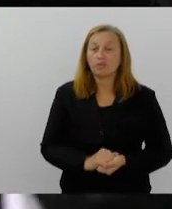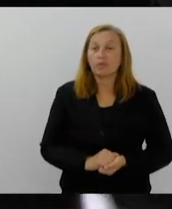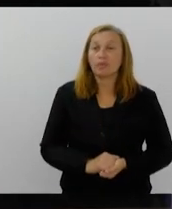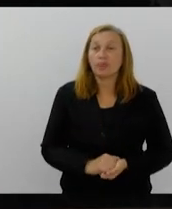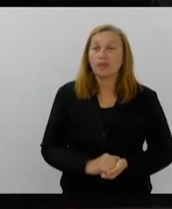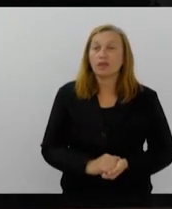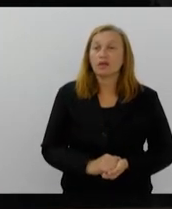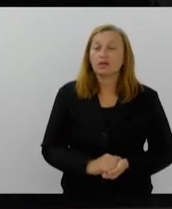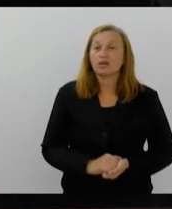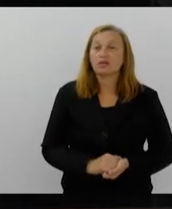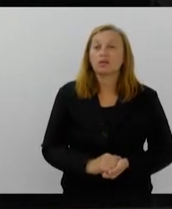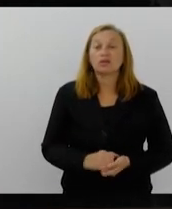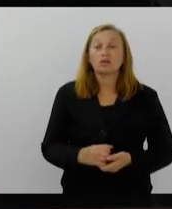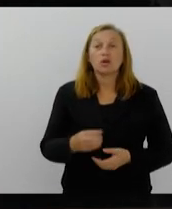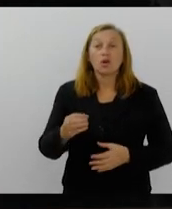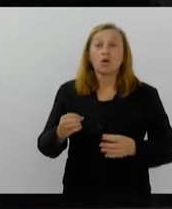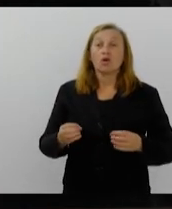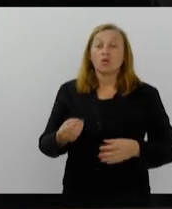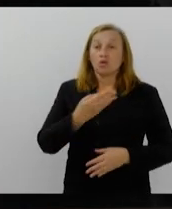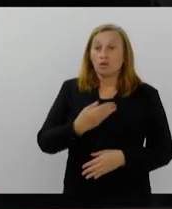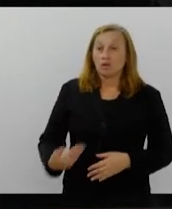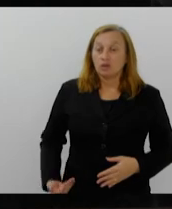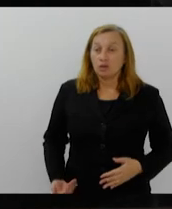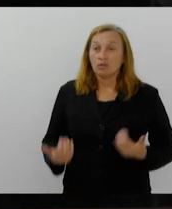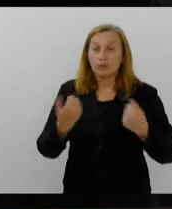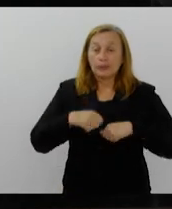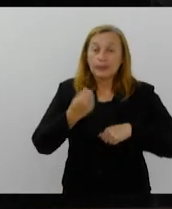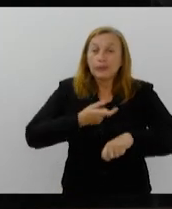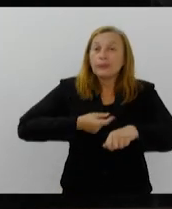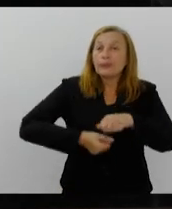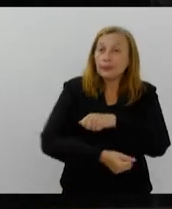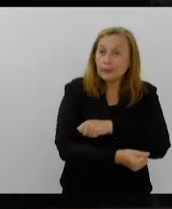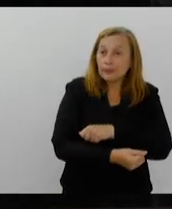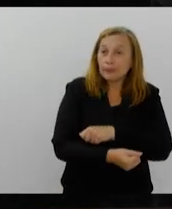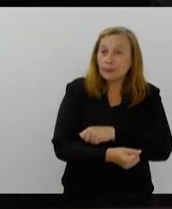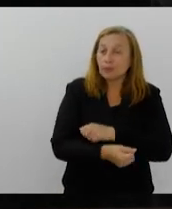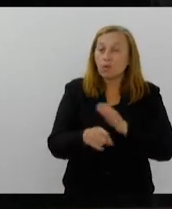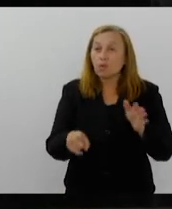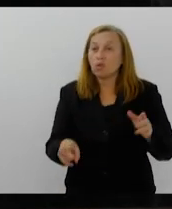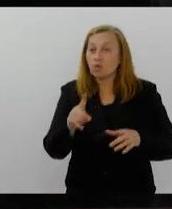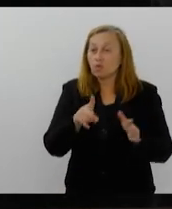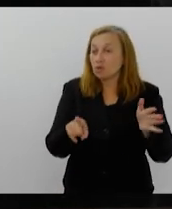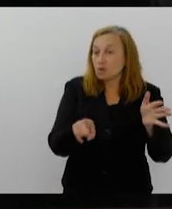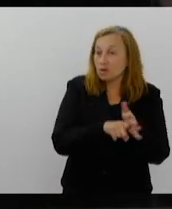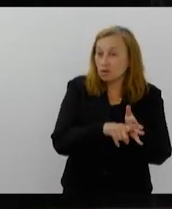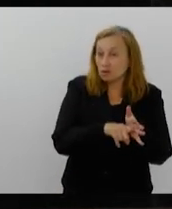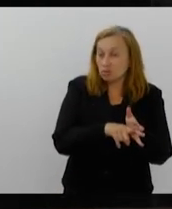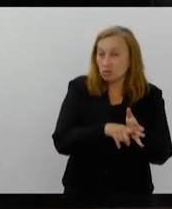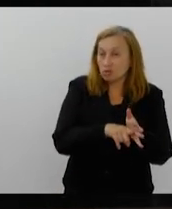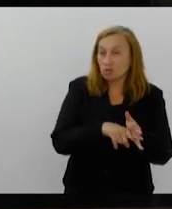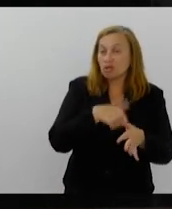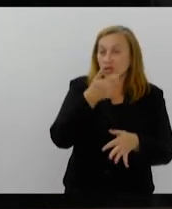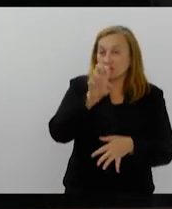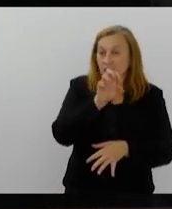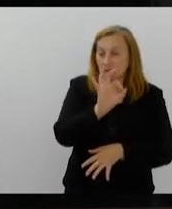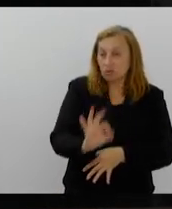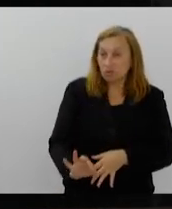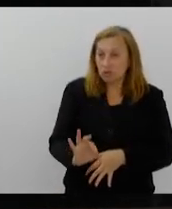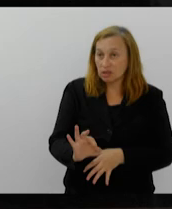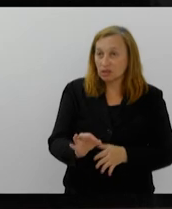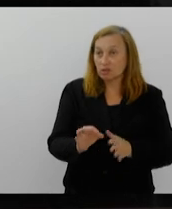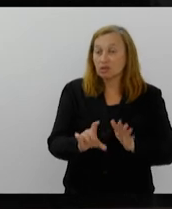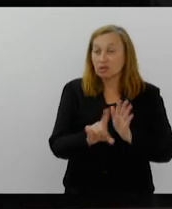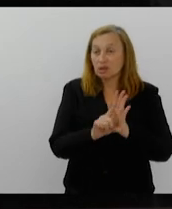não é mágica, governador. A gente precisa de investimento, e o corte de 15% nos investimentos previstos na